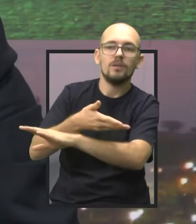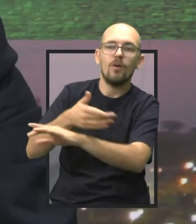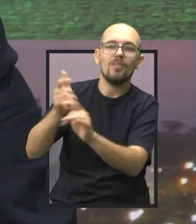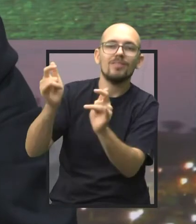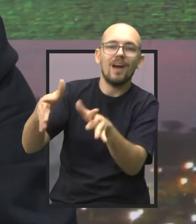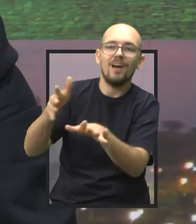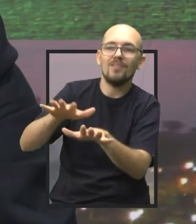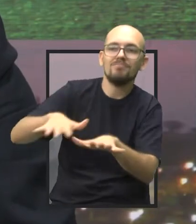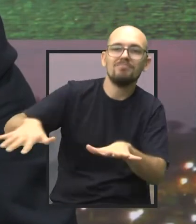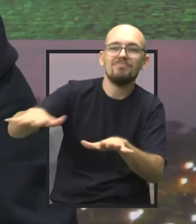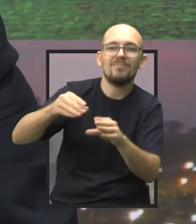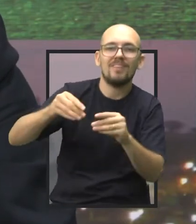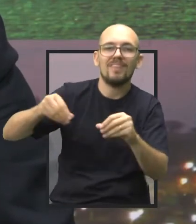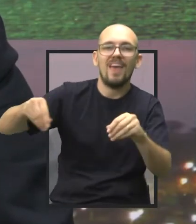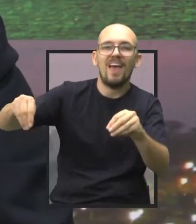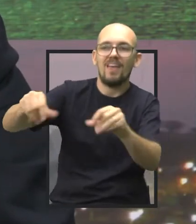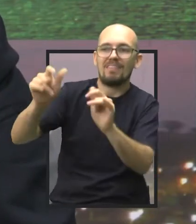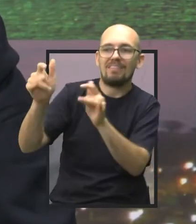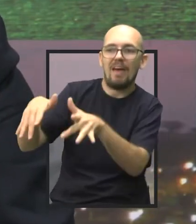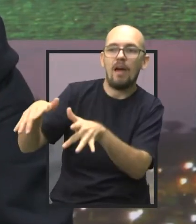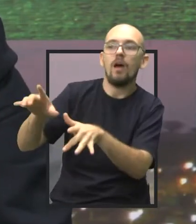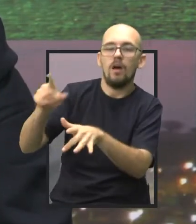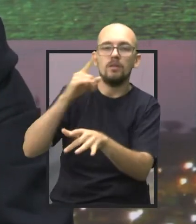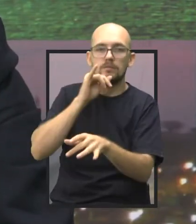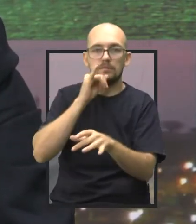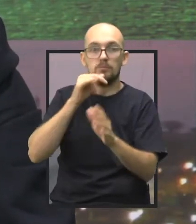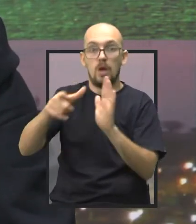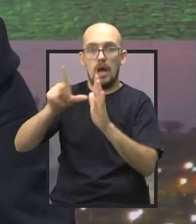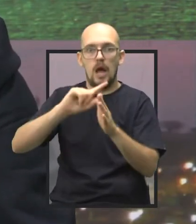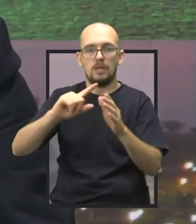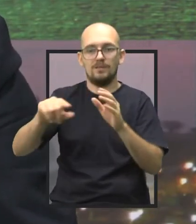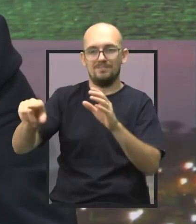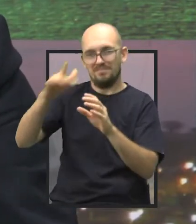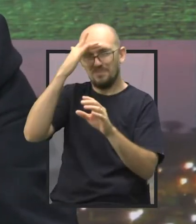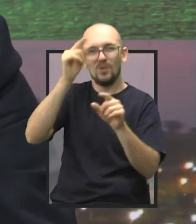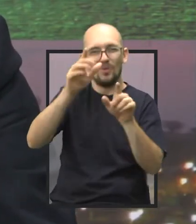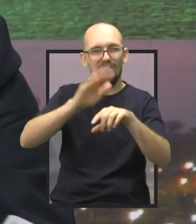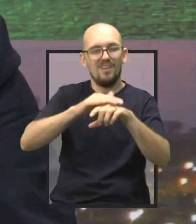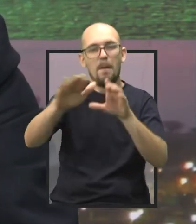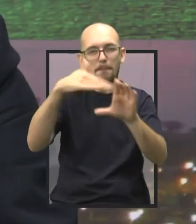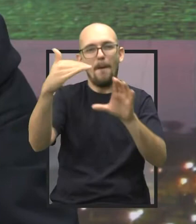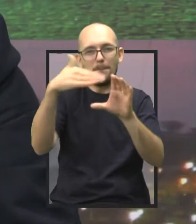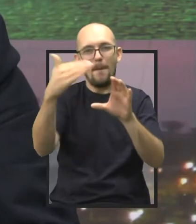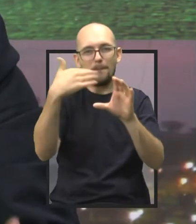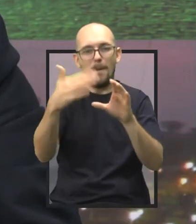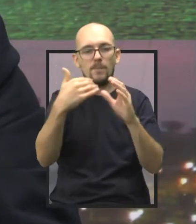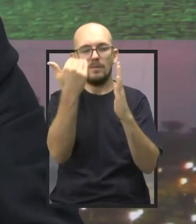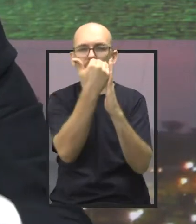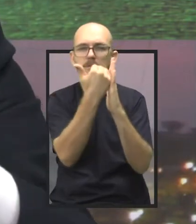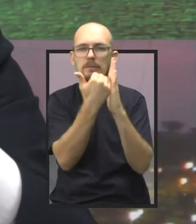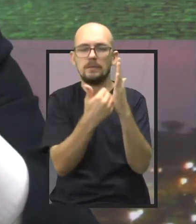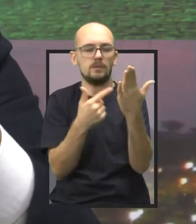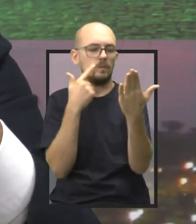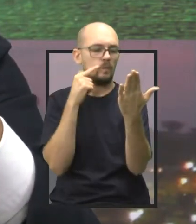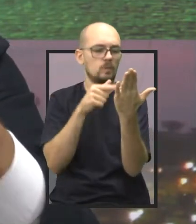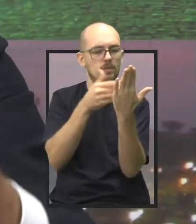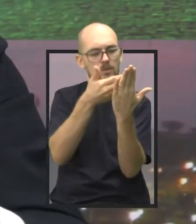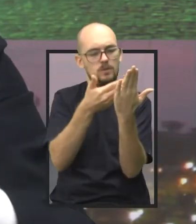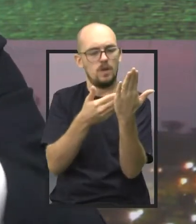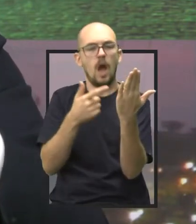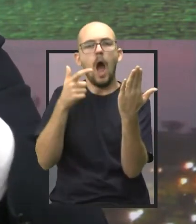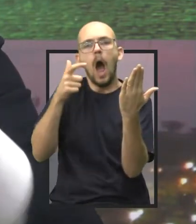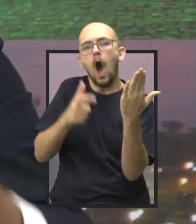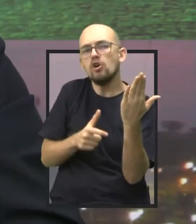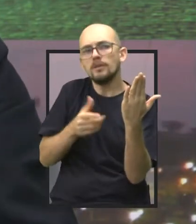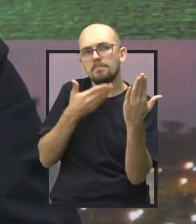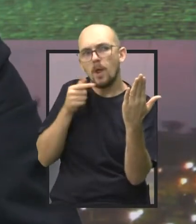habitacional, a gente faz todo esse estudo com relação ao empreendimento, ao número de